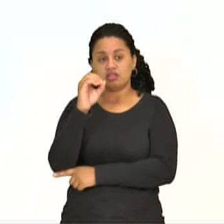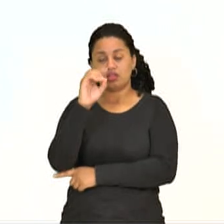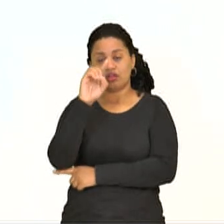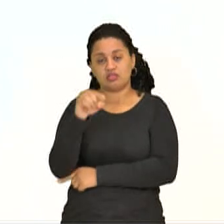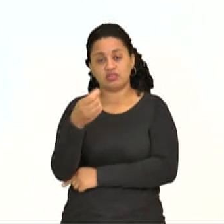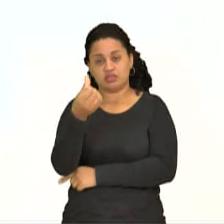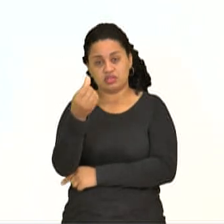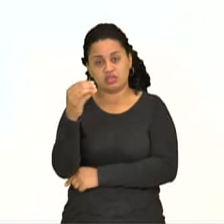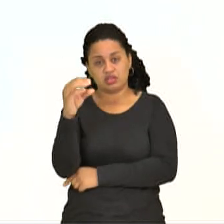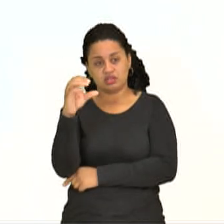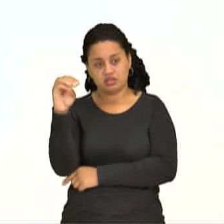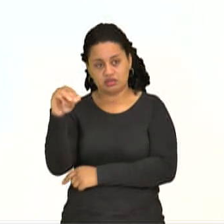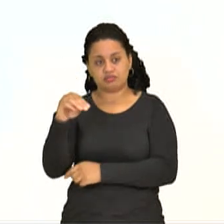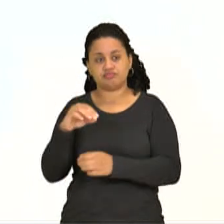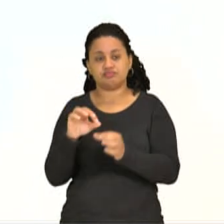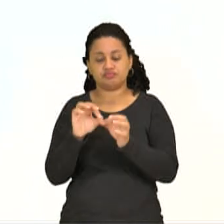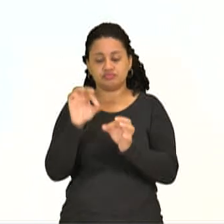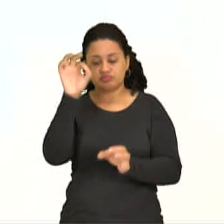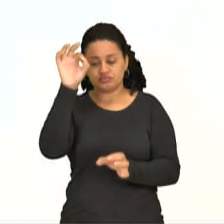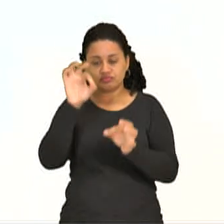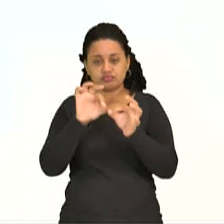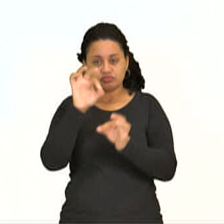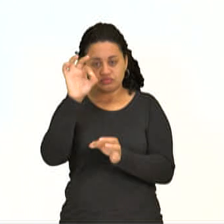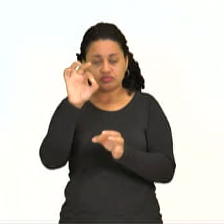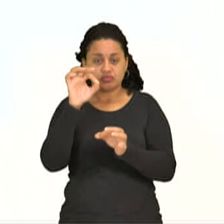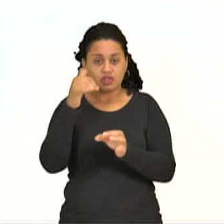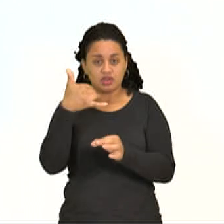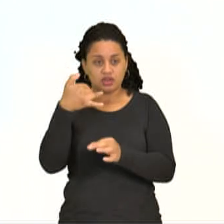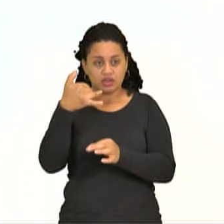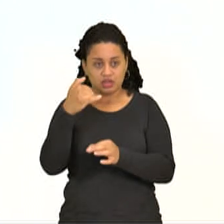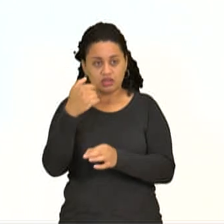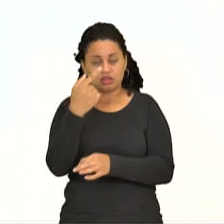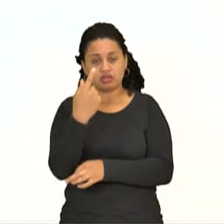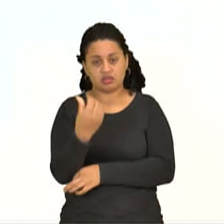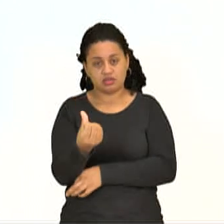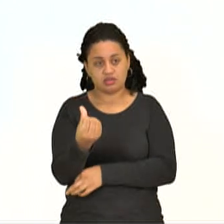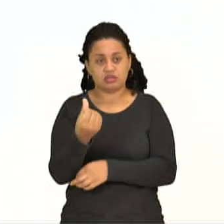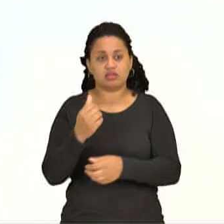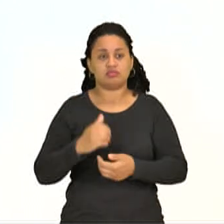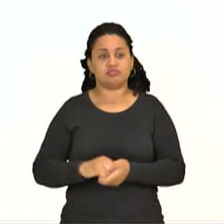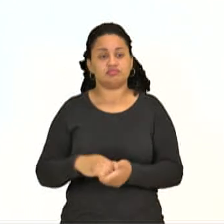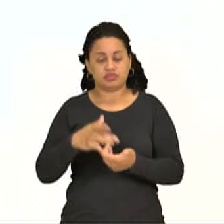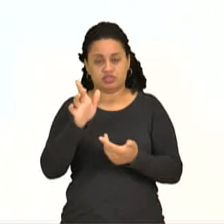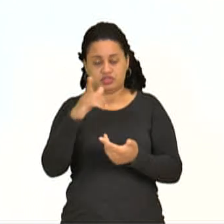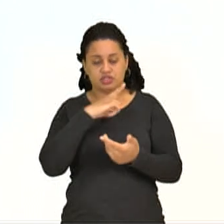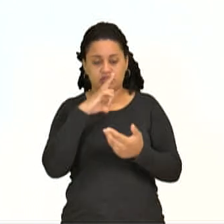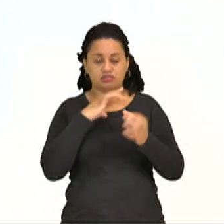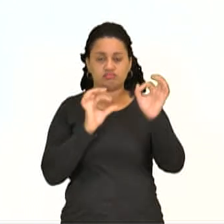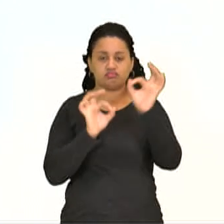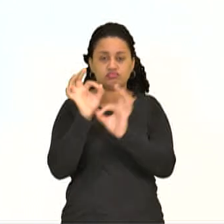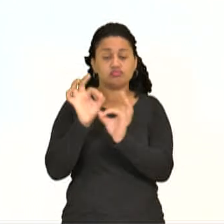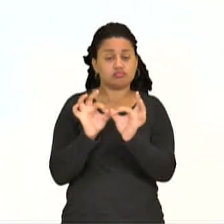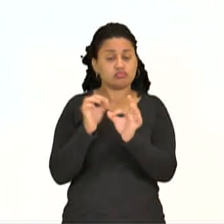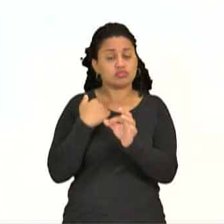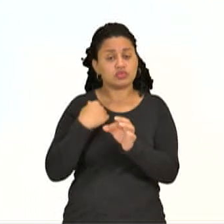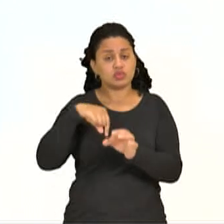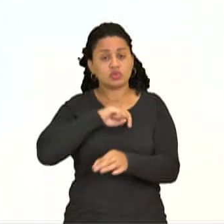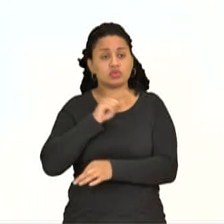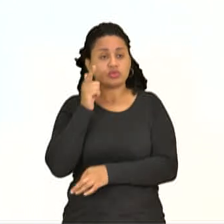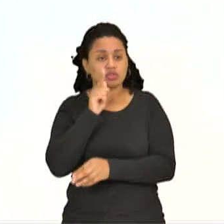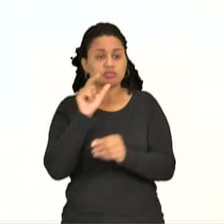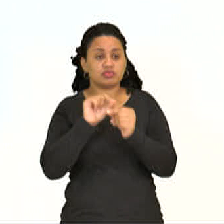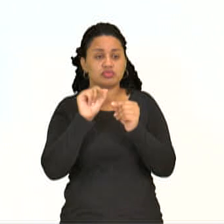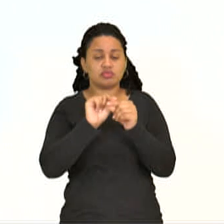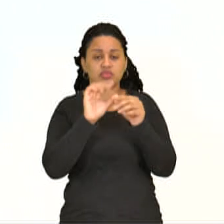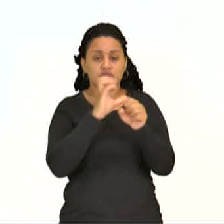comprimento é a altura, nesse caso da nossa caneta, que vale 16 centímetros. Agora estamos com as unidades iguais, podemos efetuar os